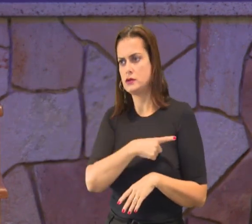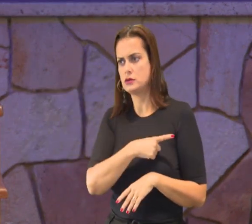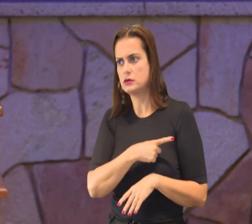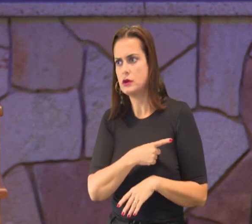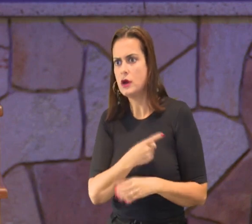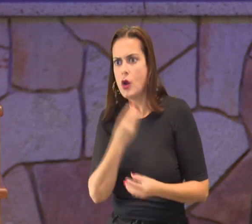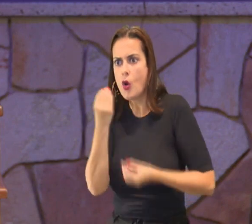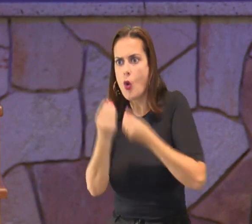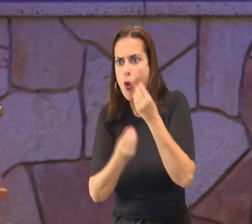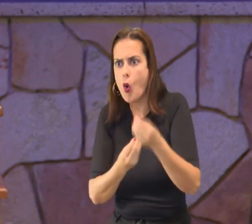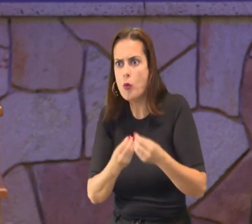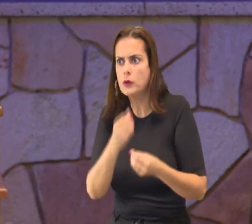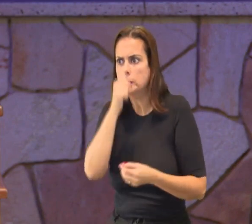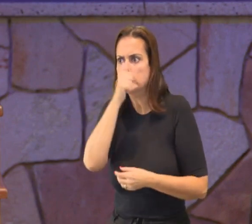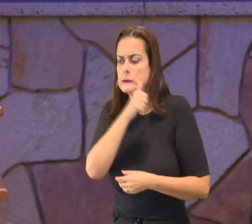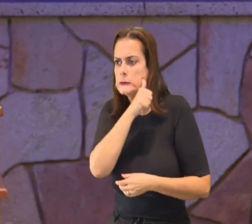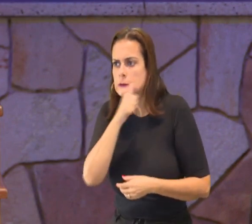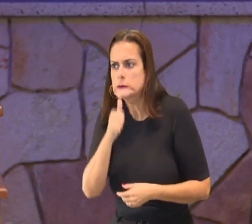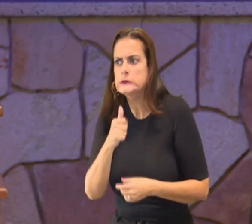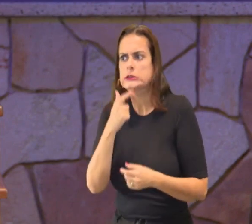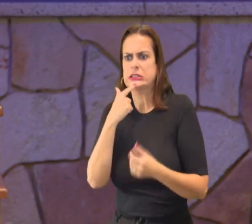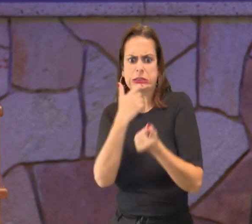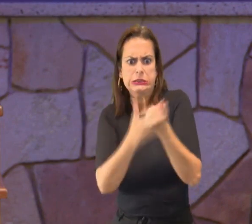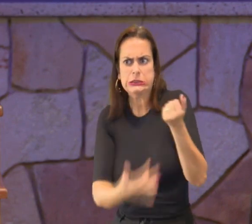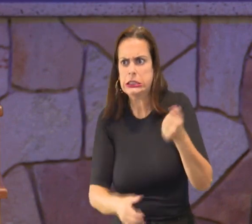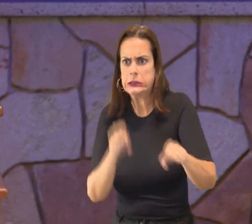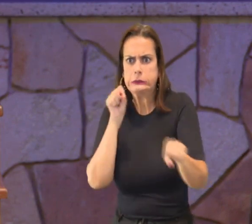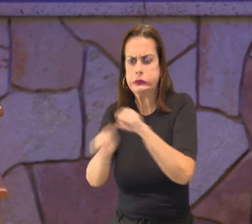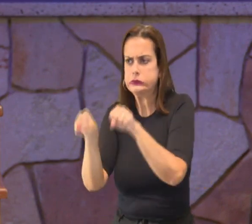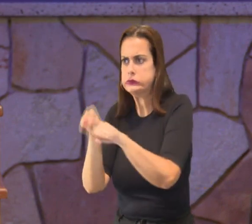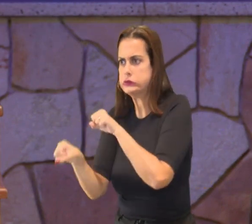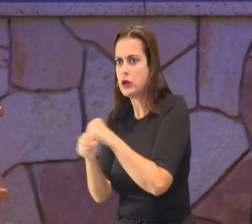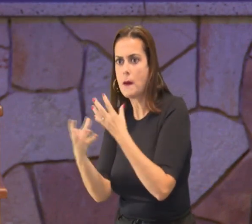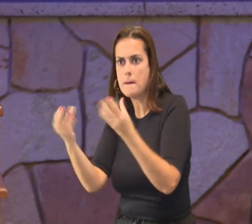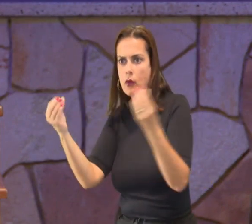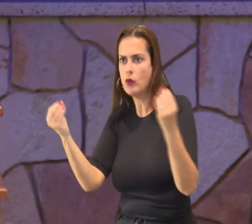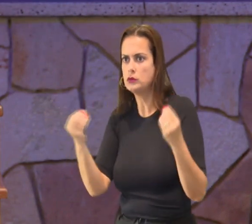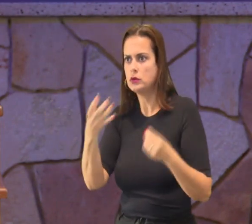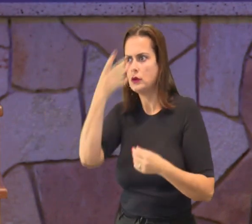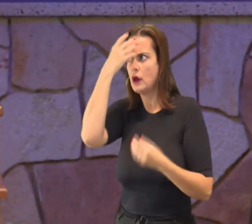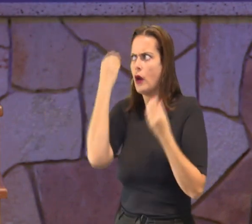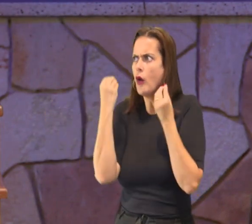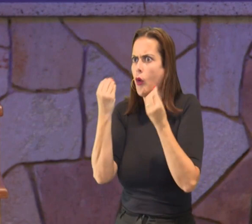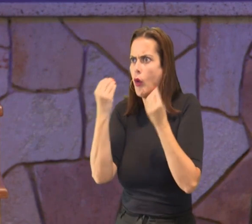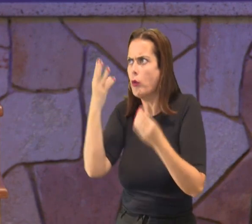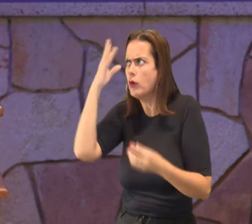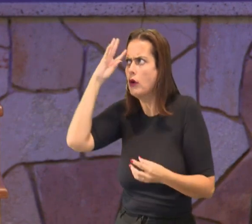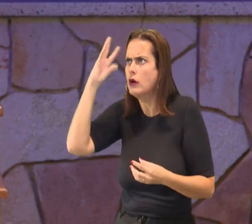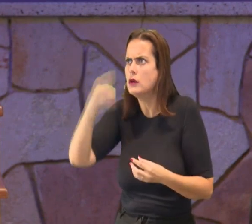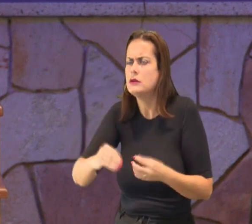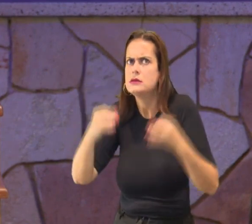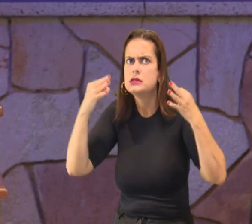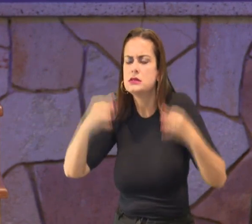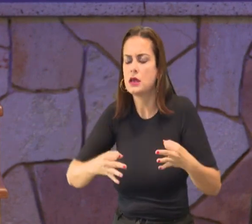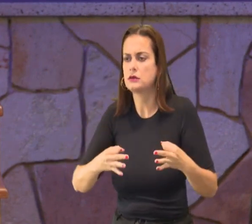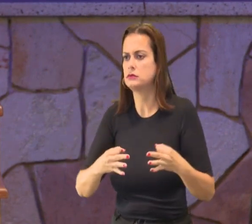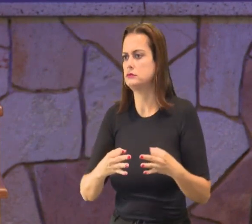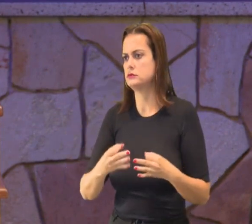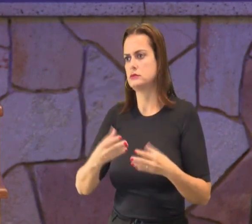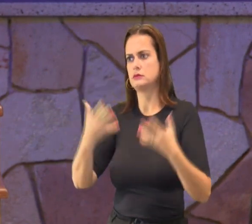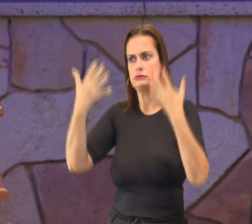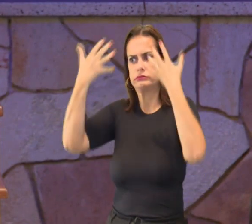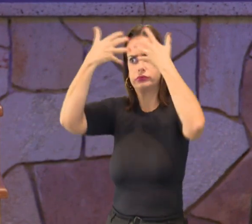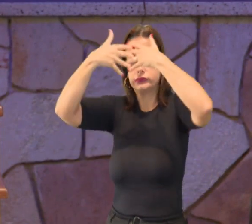matança, sacrifícios. Nossa mente não consegue entender, muitas vezes, e